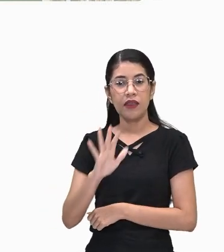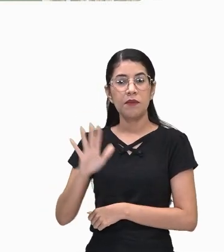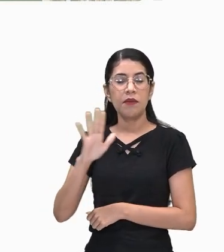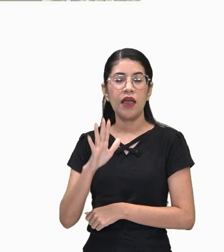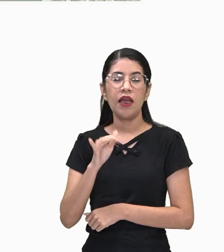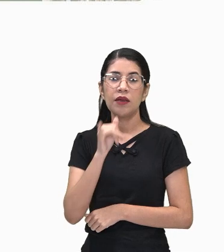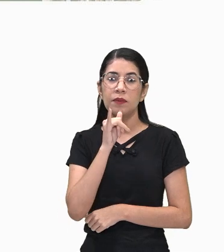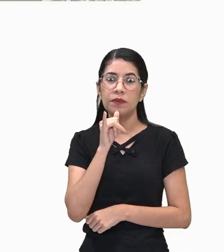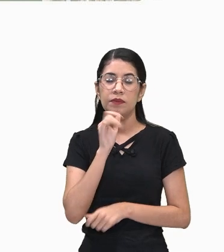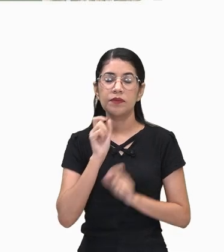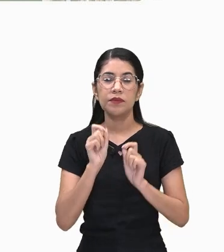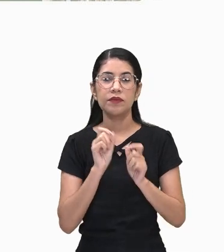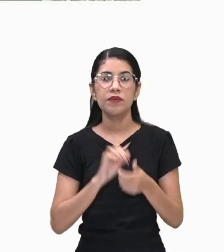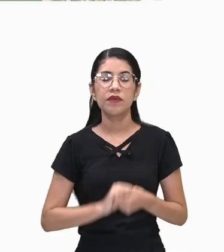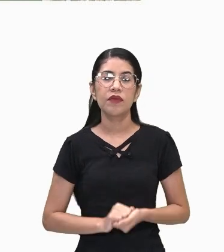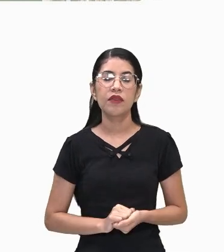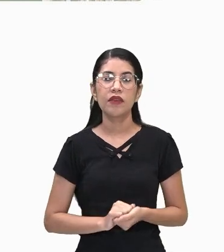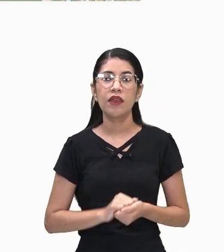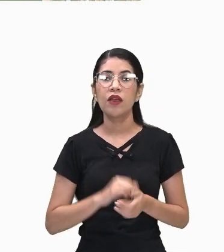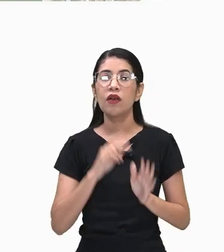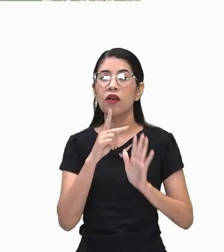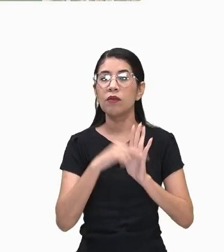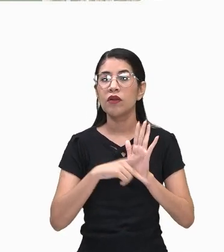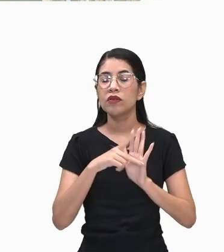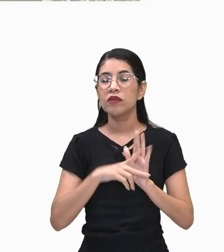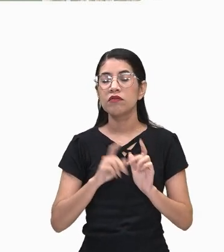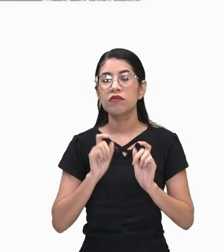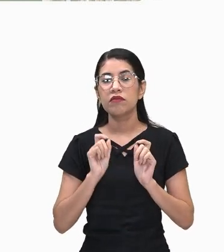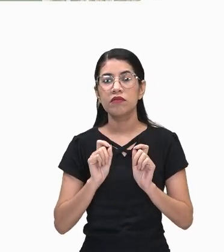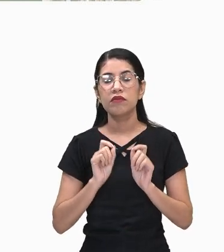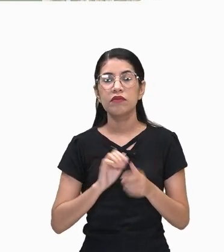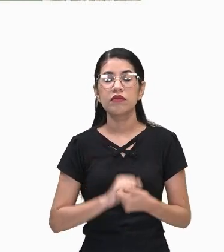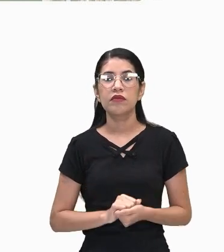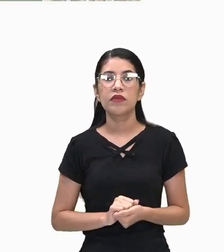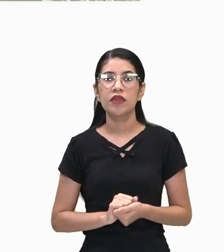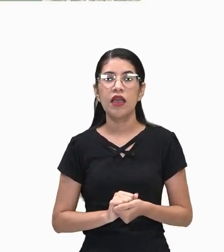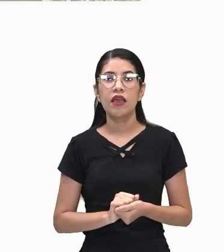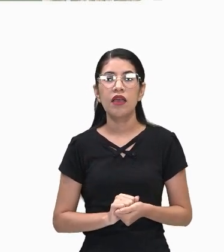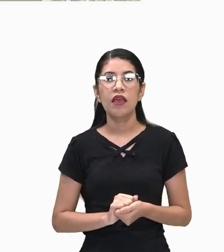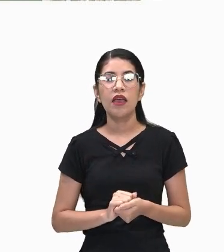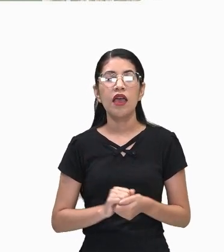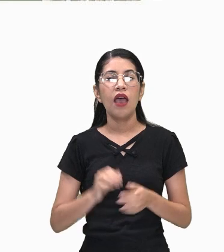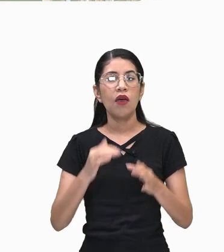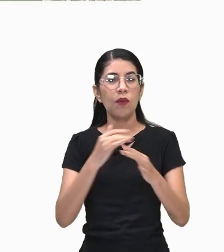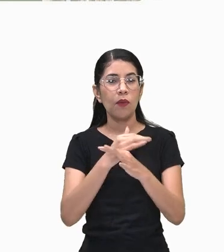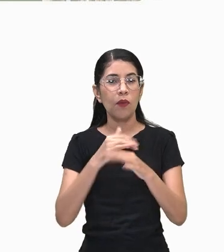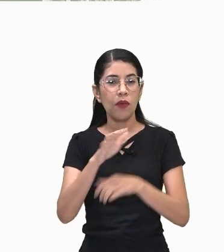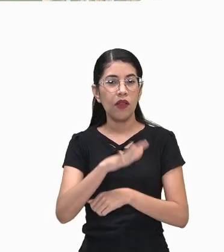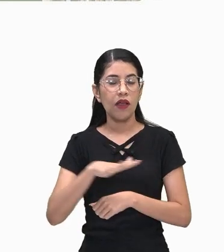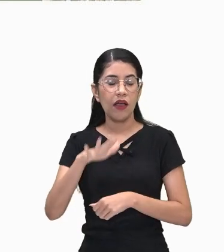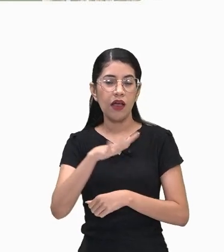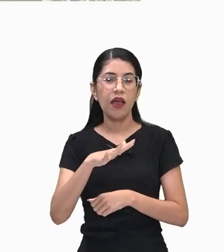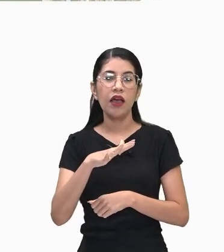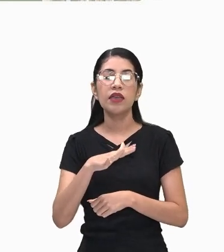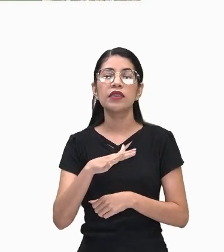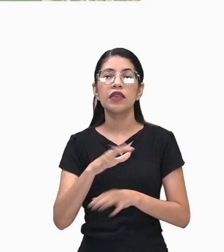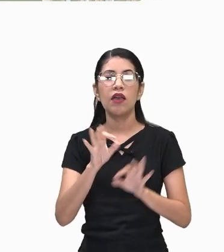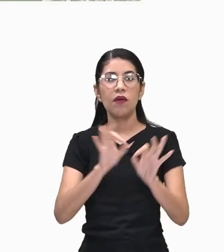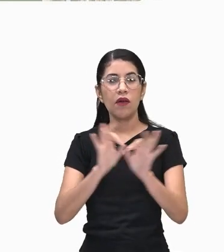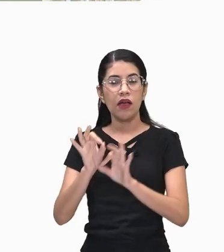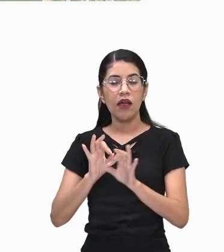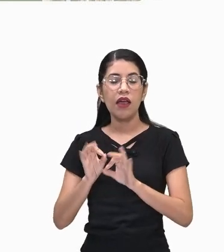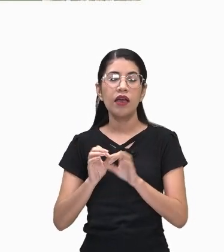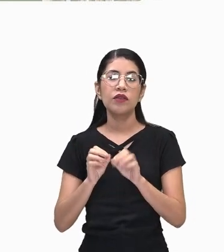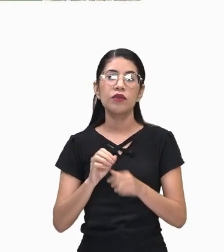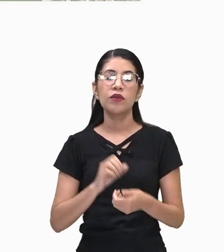um bairro cujo projeto é o projeto de um bairro planejado, um bairro chamado Nova Manaus, que fica ali na